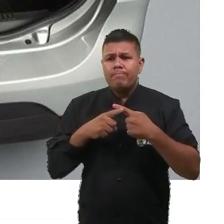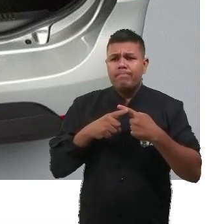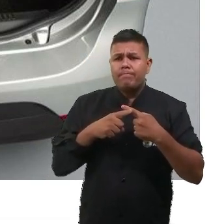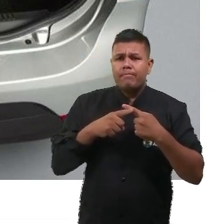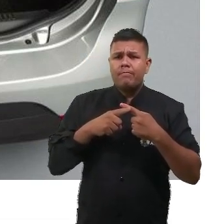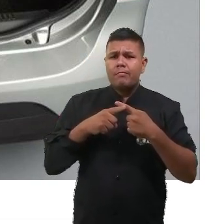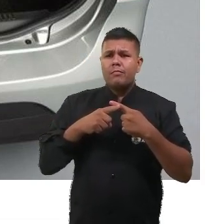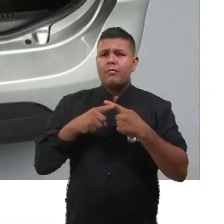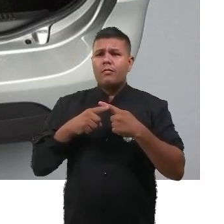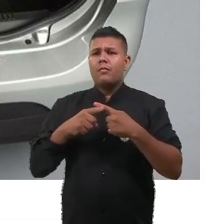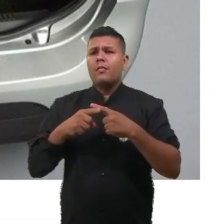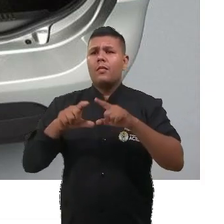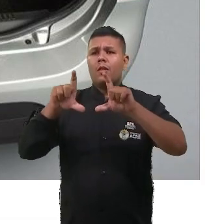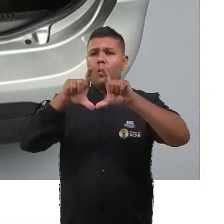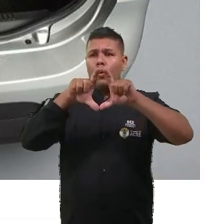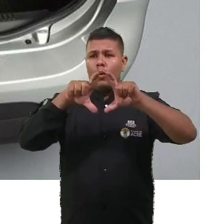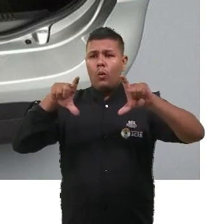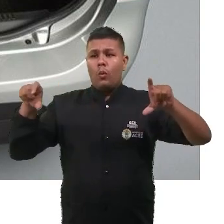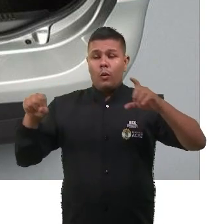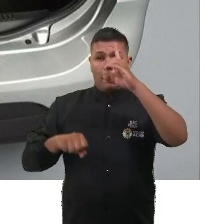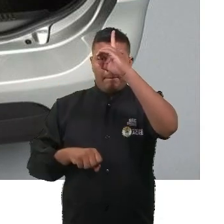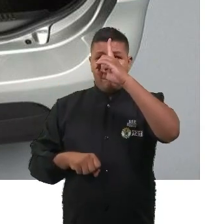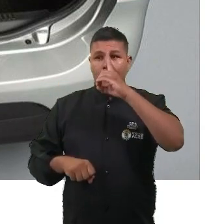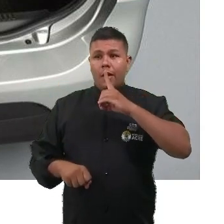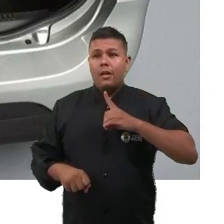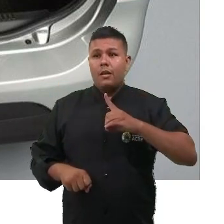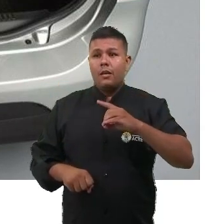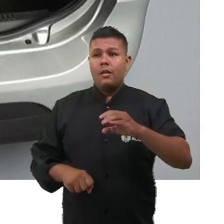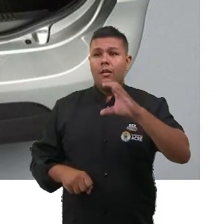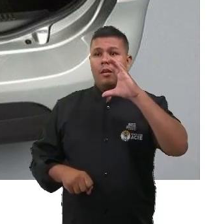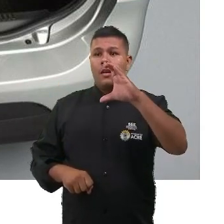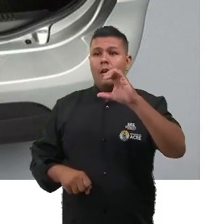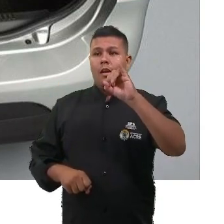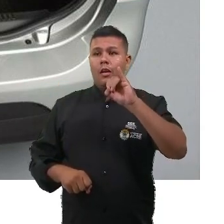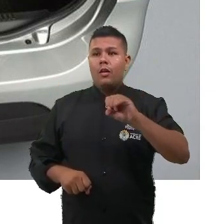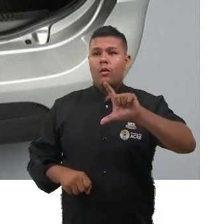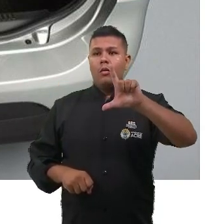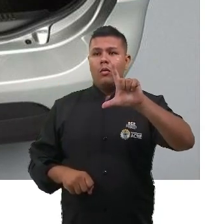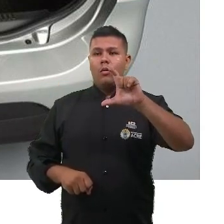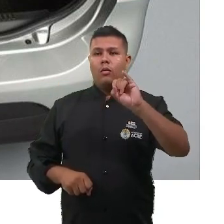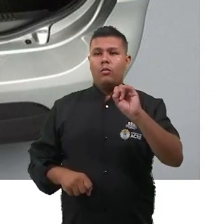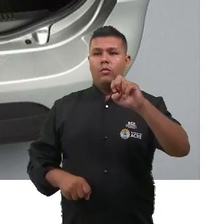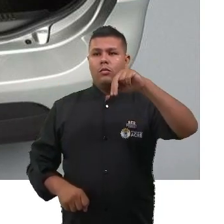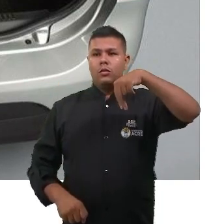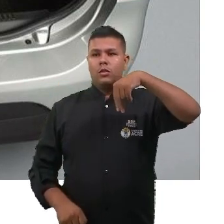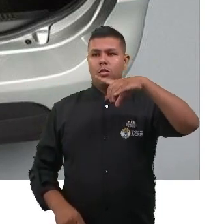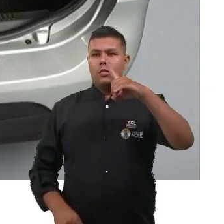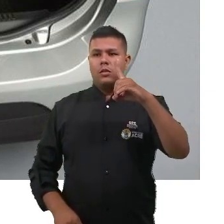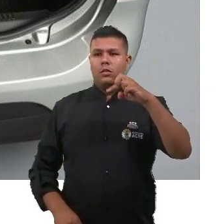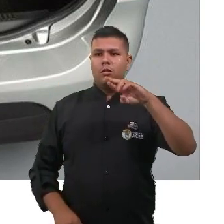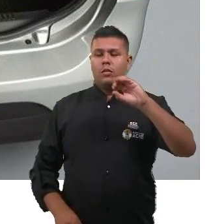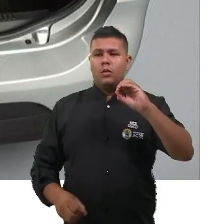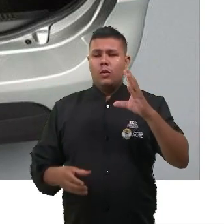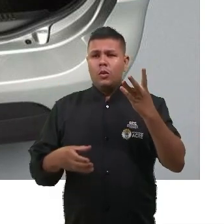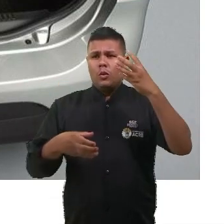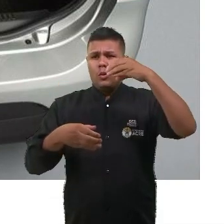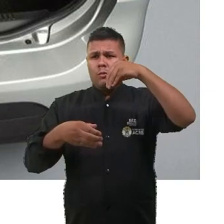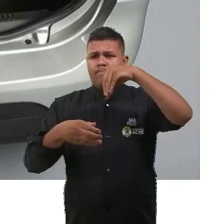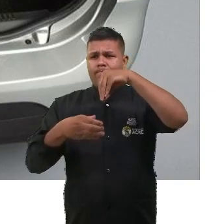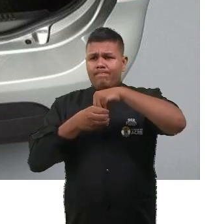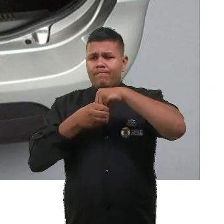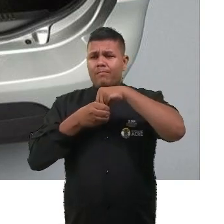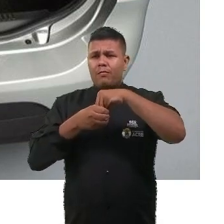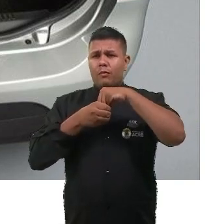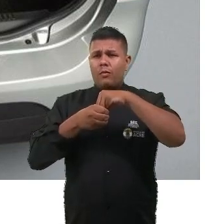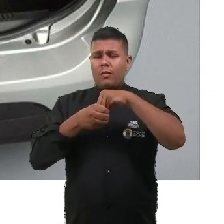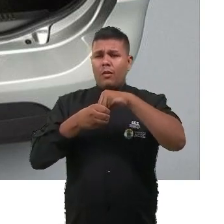aqui é um cilindro. Então, quando eu injeto gás aqui dentro, eu vou elevar a pressão interna desse